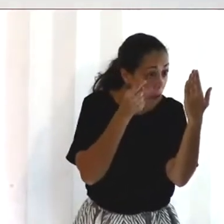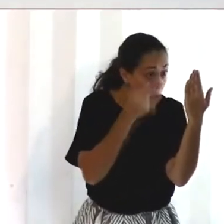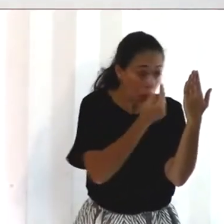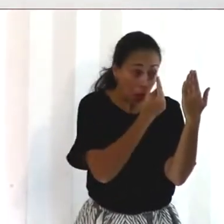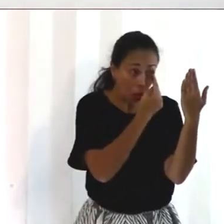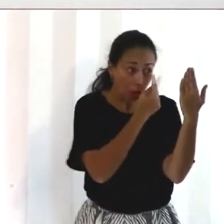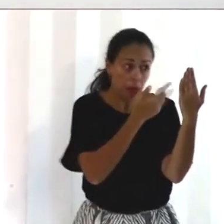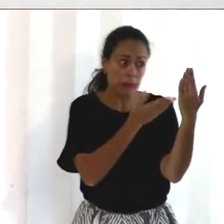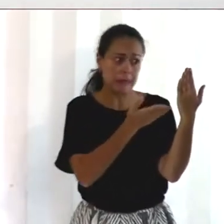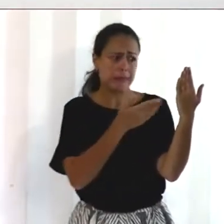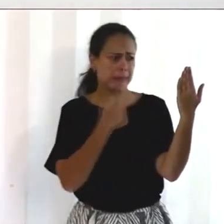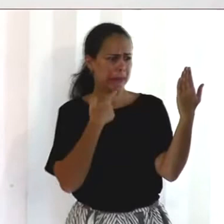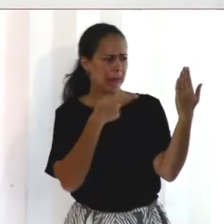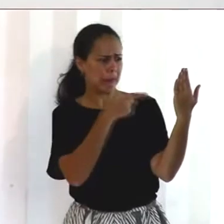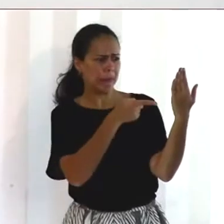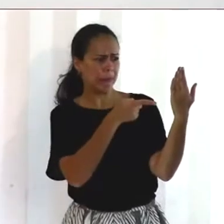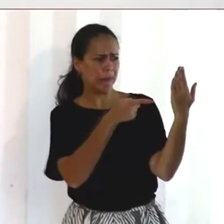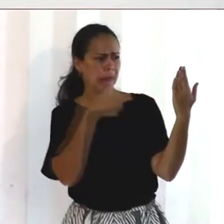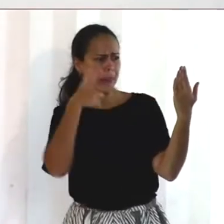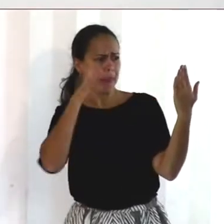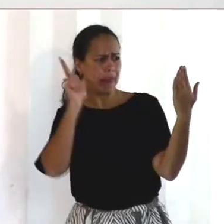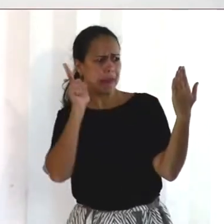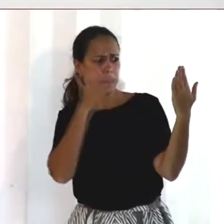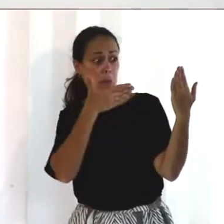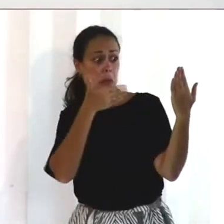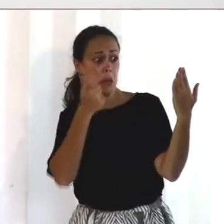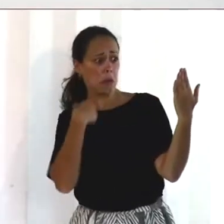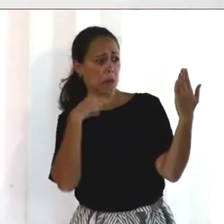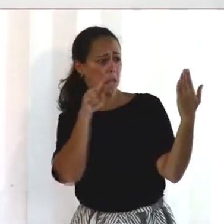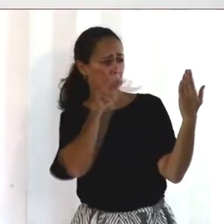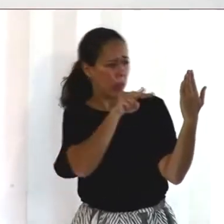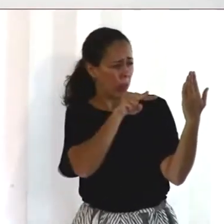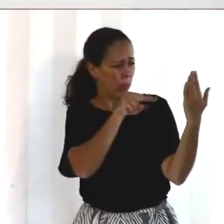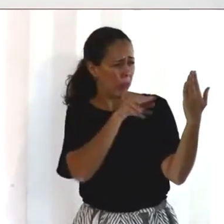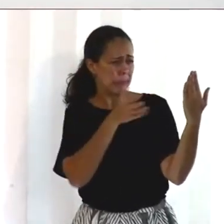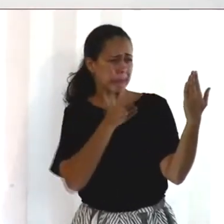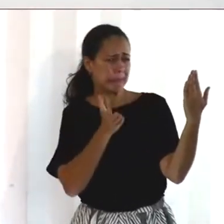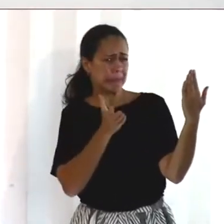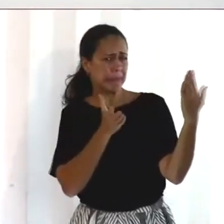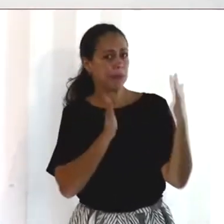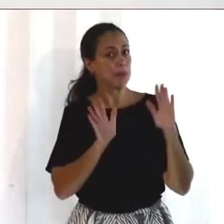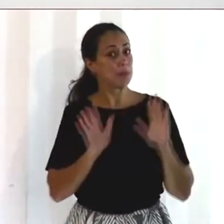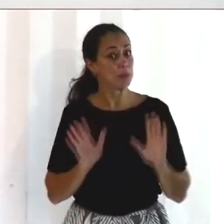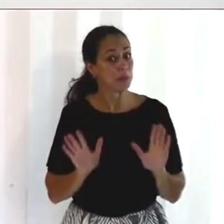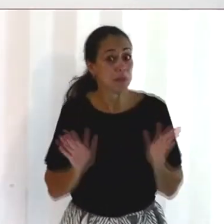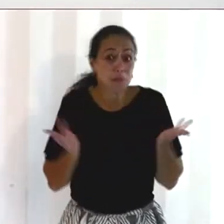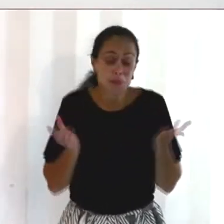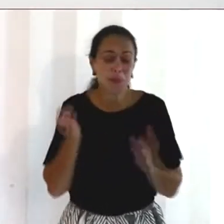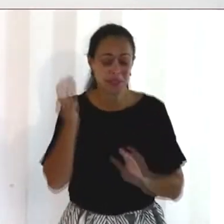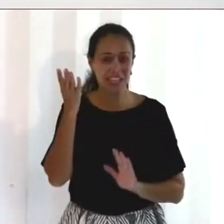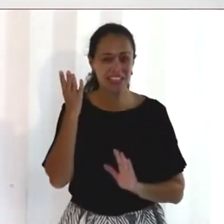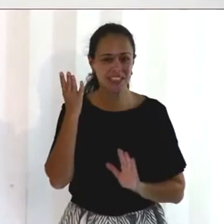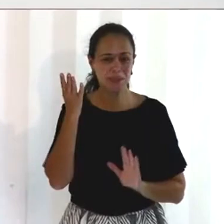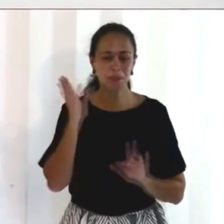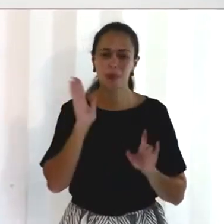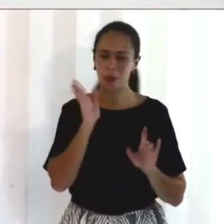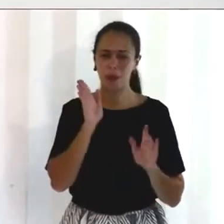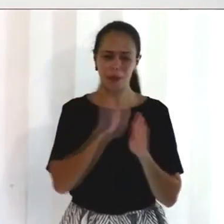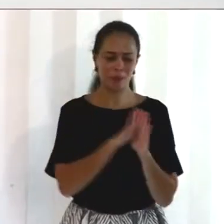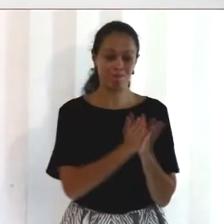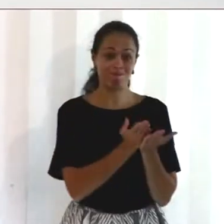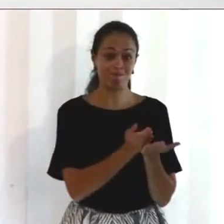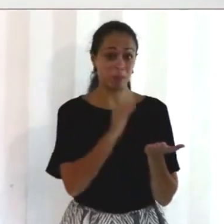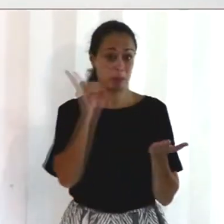do que mostrava nos tempos antigos. Mas deixa eu falar uma coisa para vocês. A palavra de Deus mostra mais que o